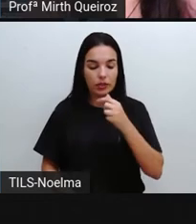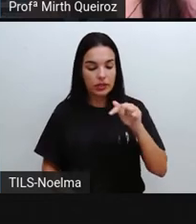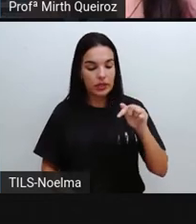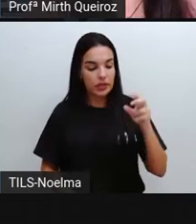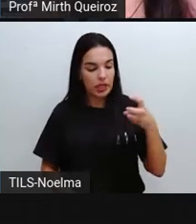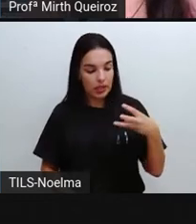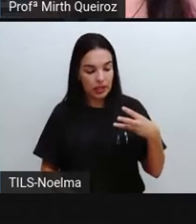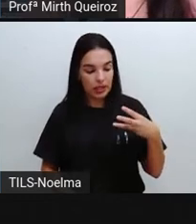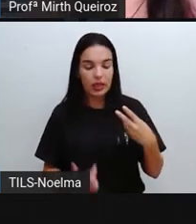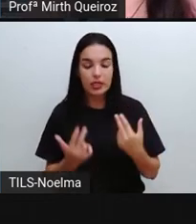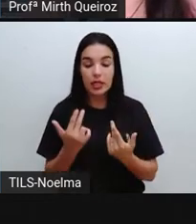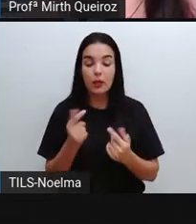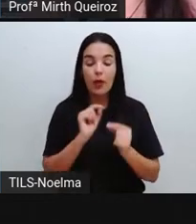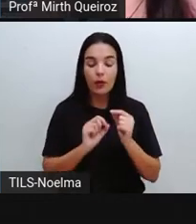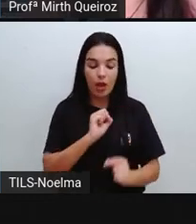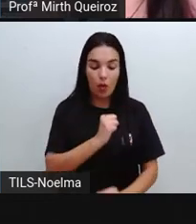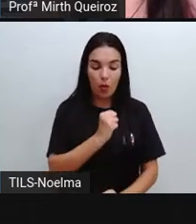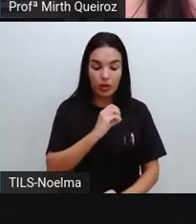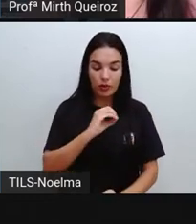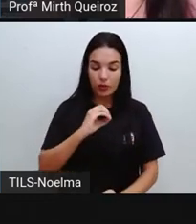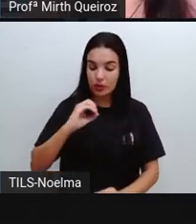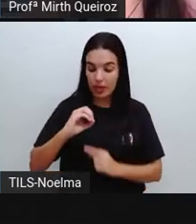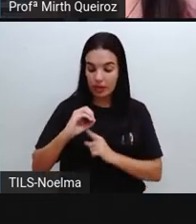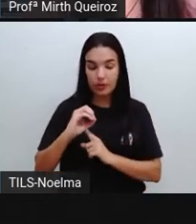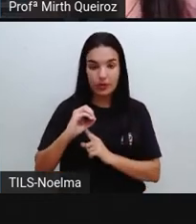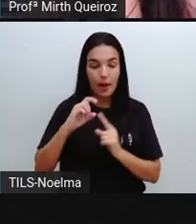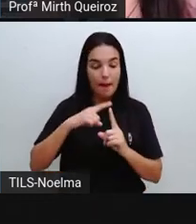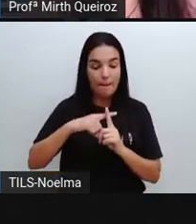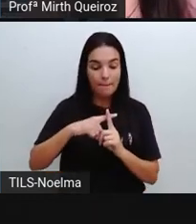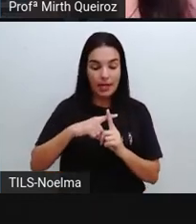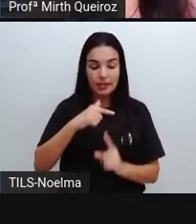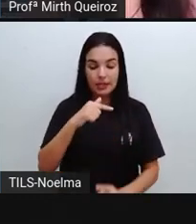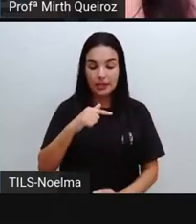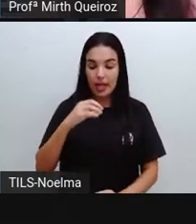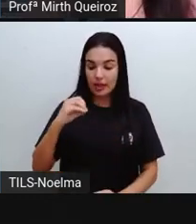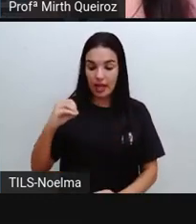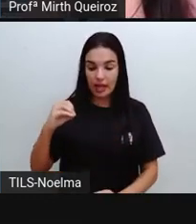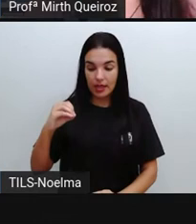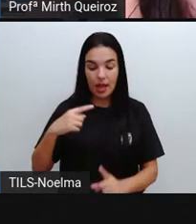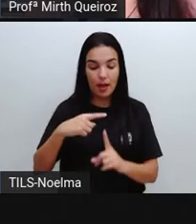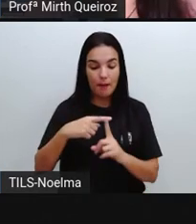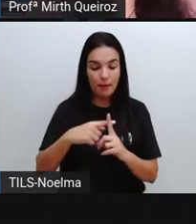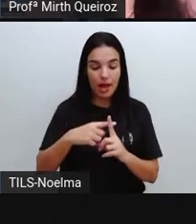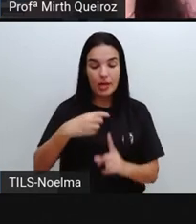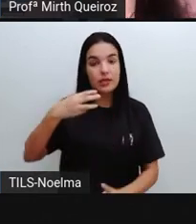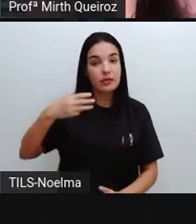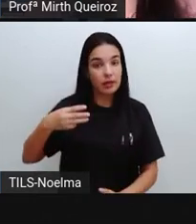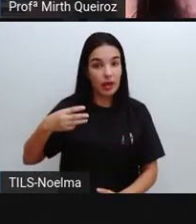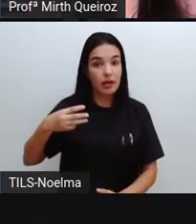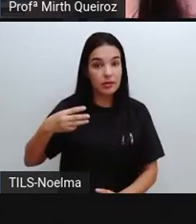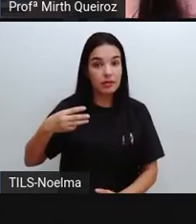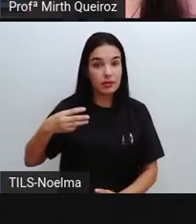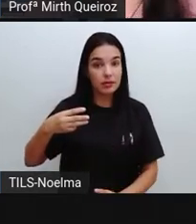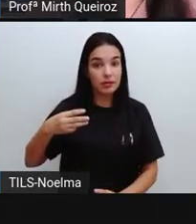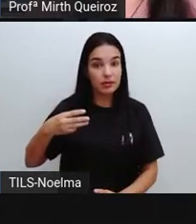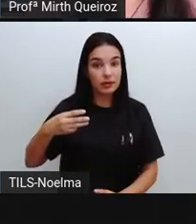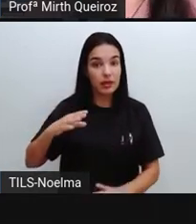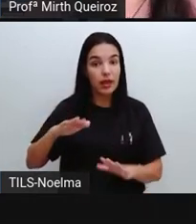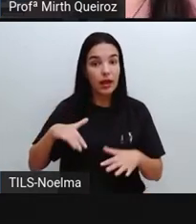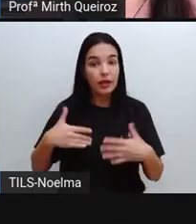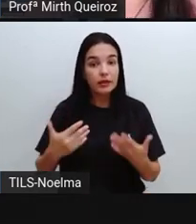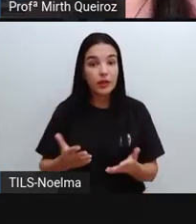é o mesmo que 800 mais 70 e mais três